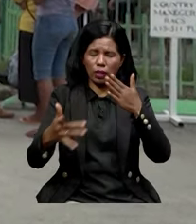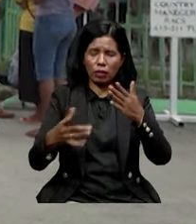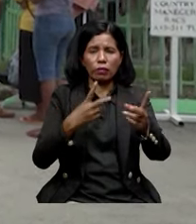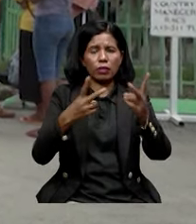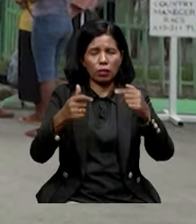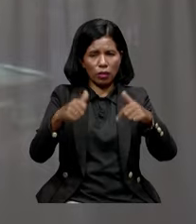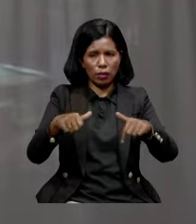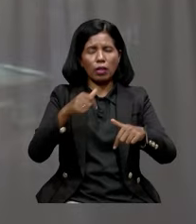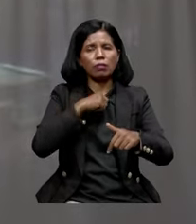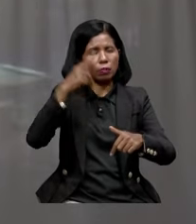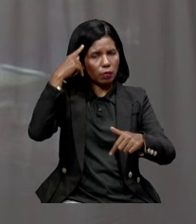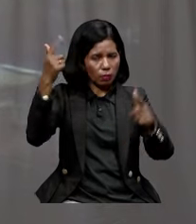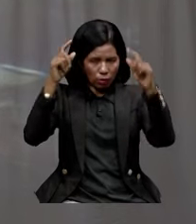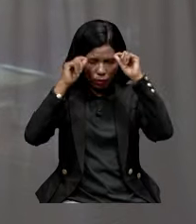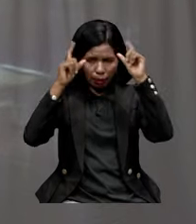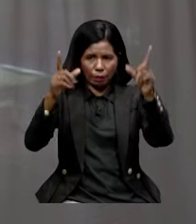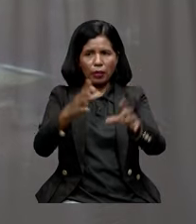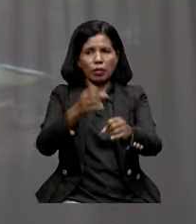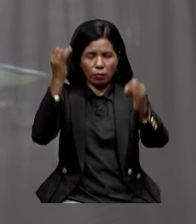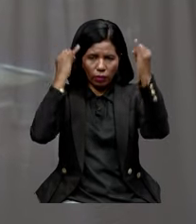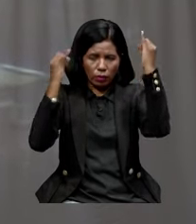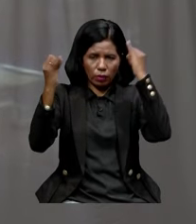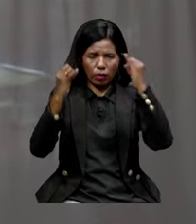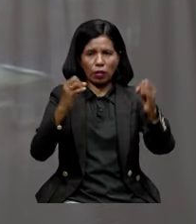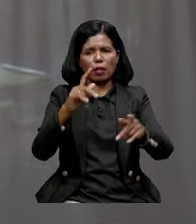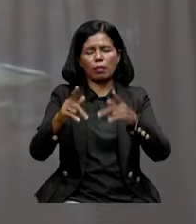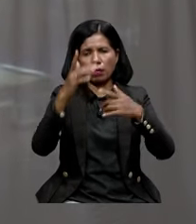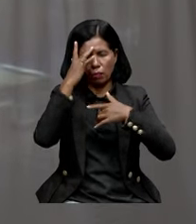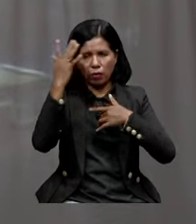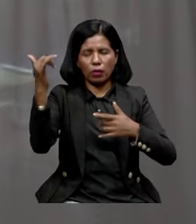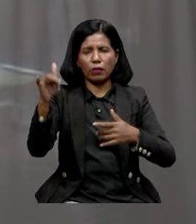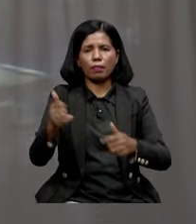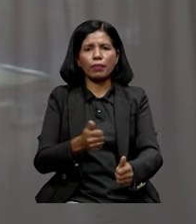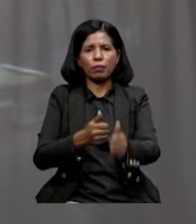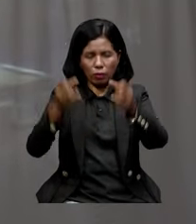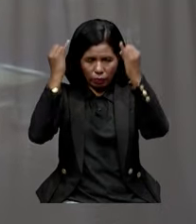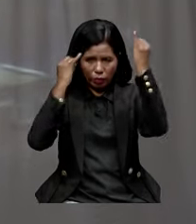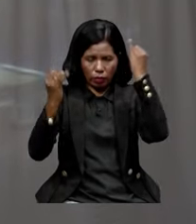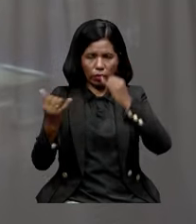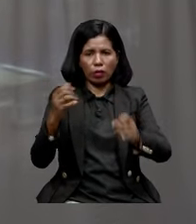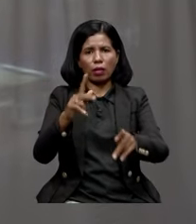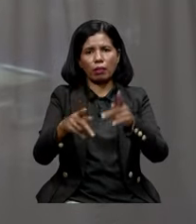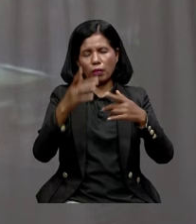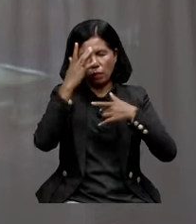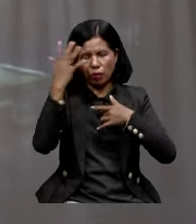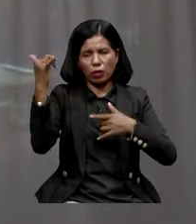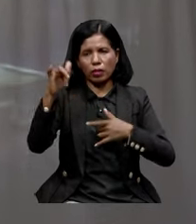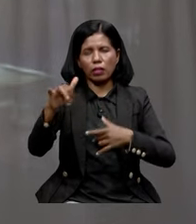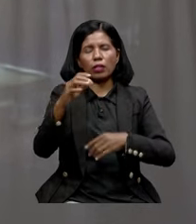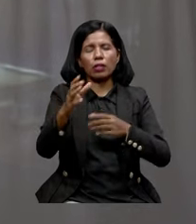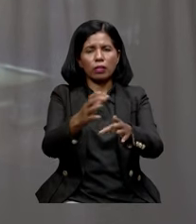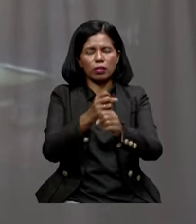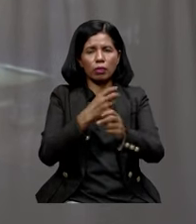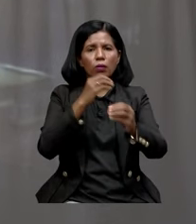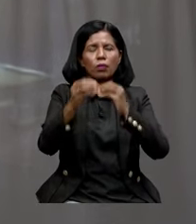em Timor-Leste. Usimo mos informação usi paciente sira. Tuir informação nebe paciente simu konaba